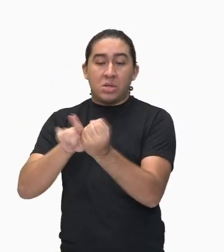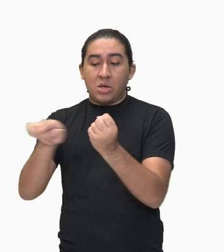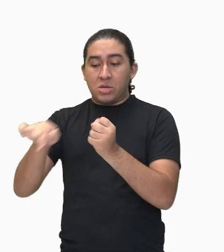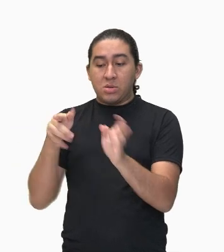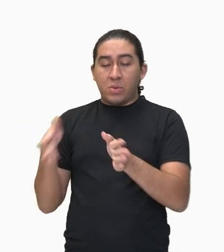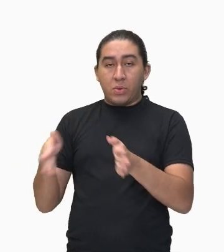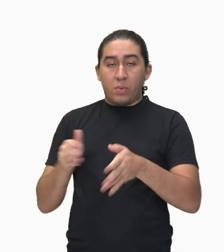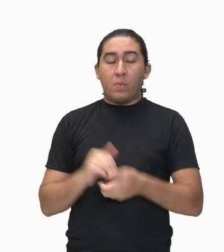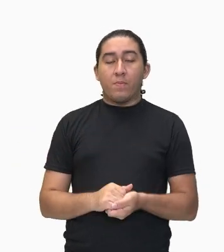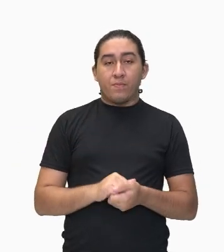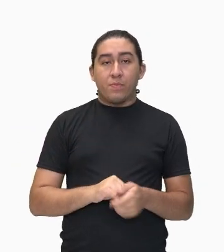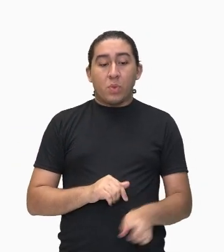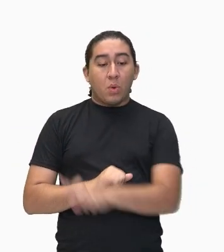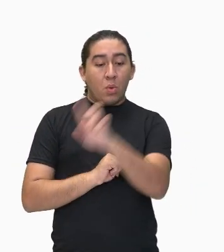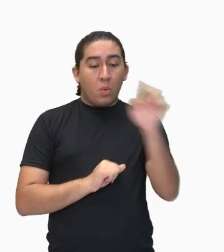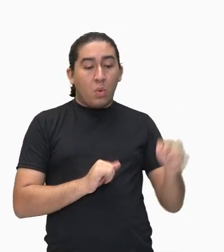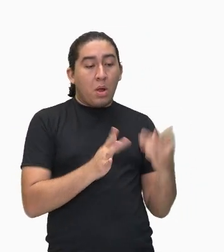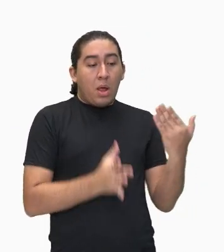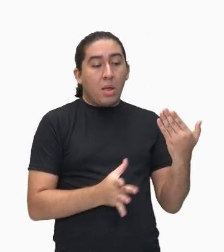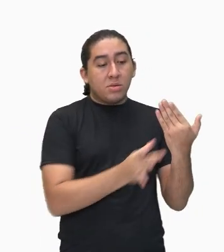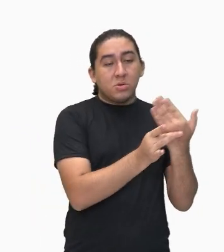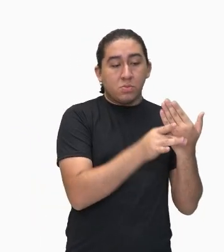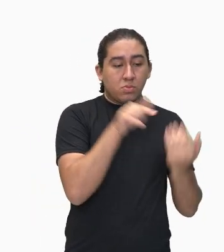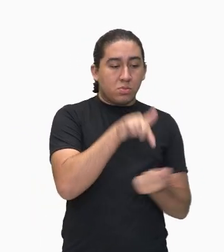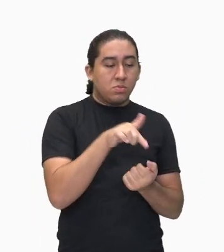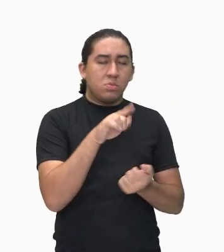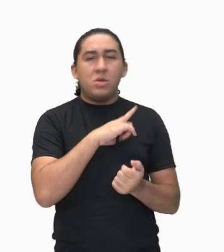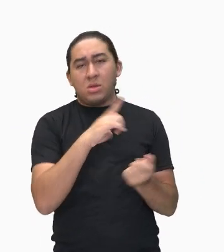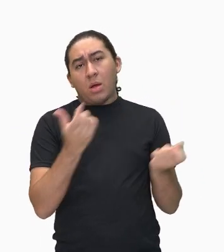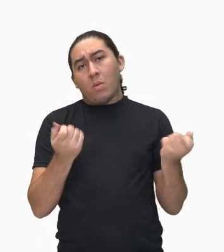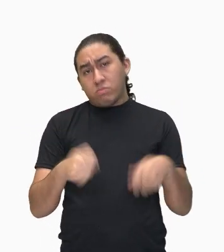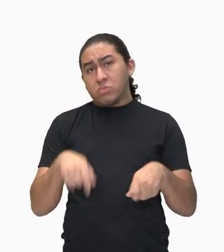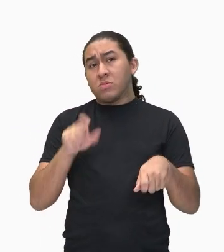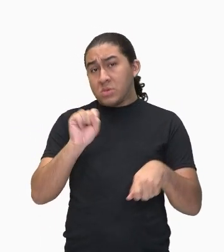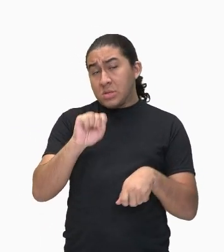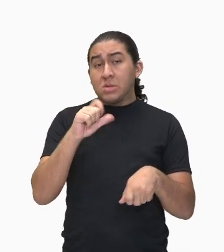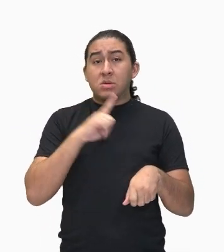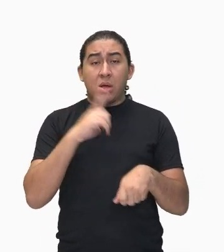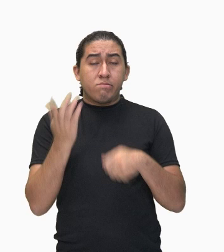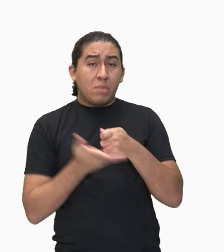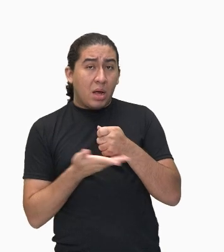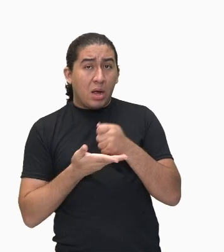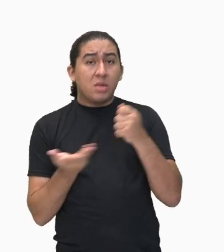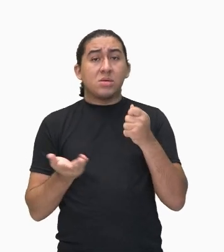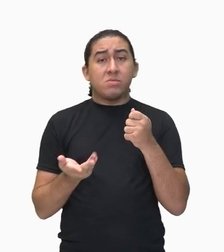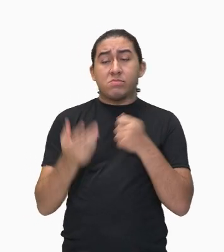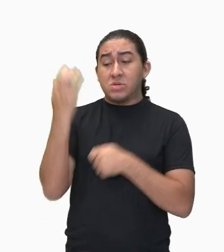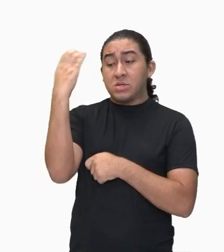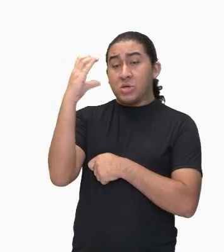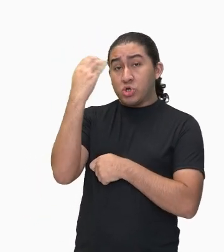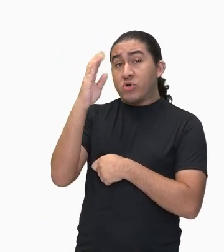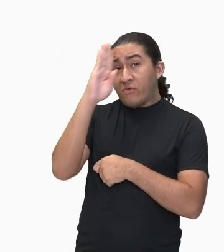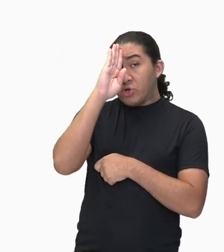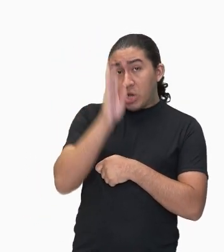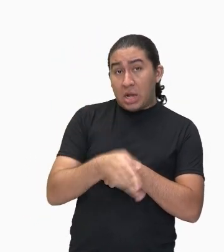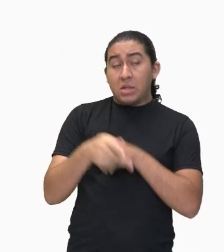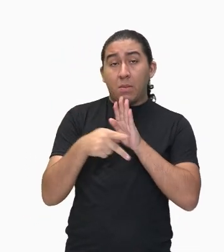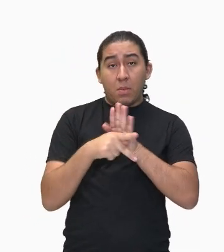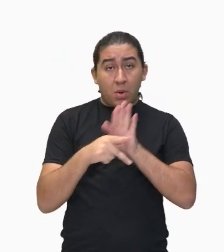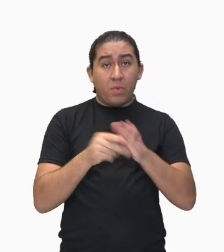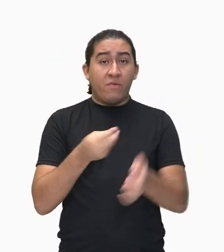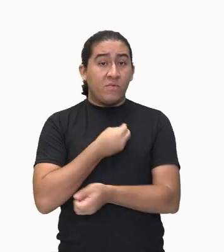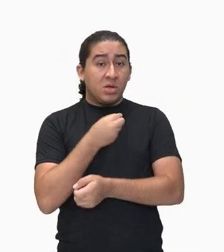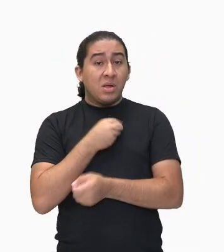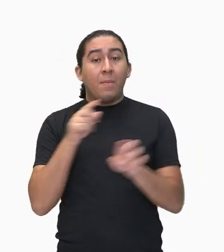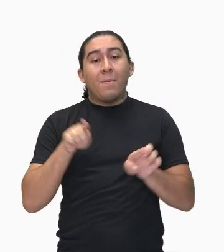época. Já o realismo, apesar de ter uma visão científica, ou seja, objetiva da realidade,